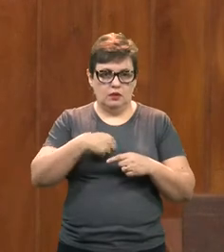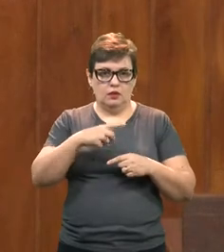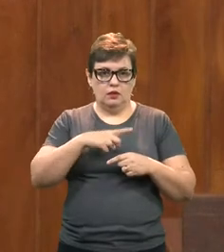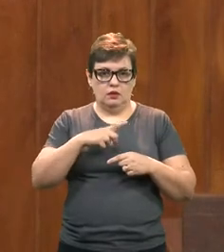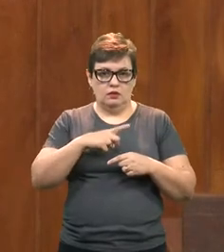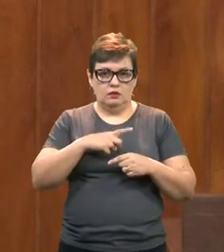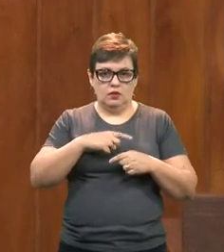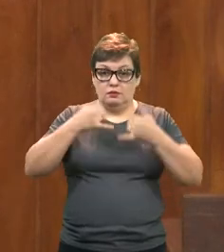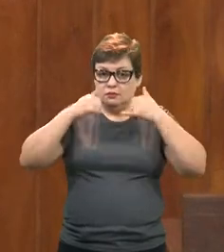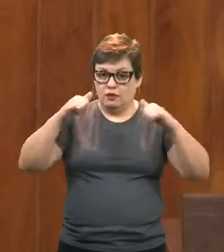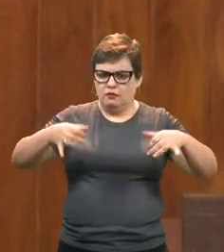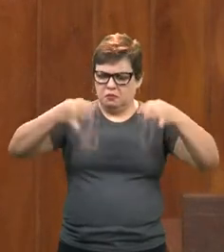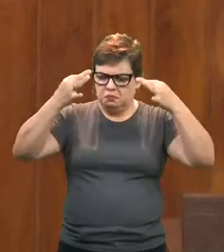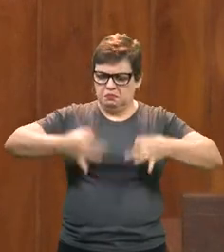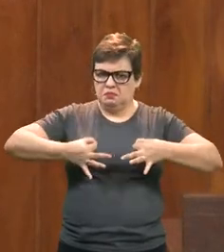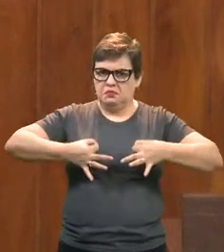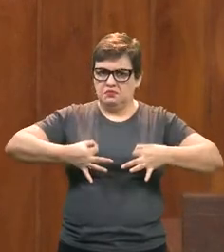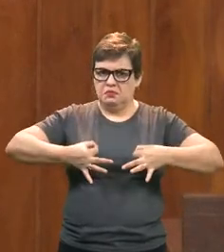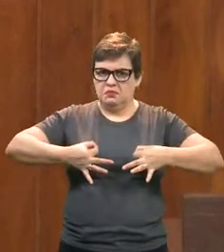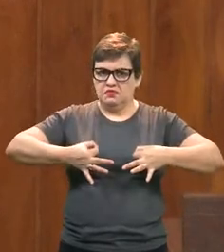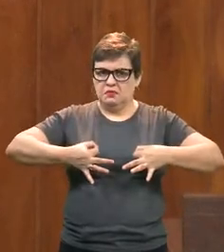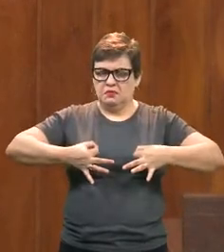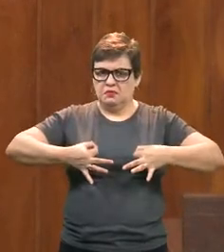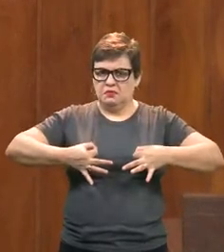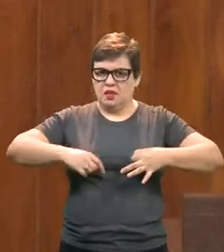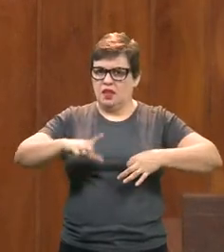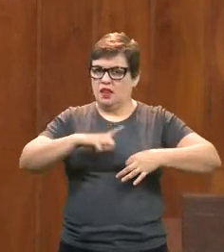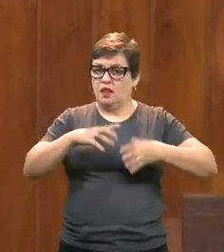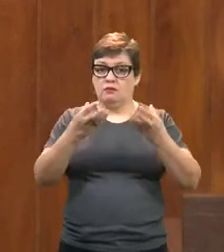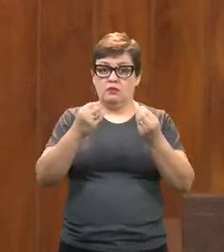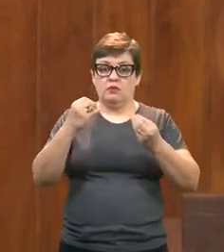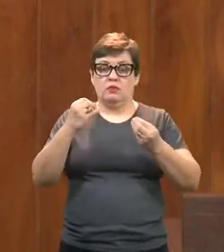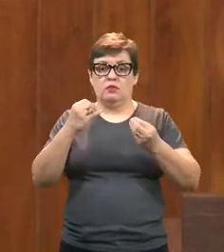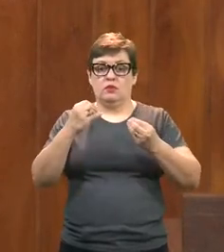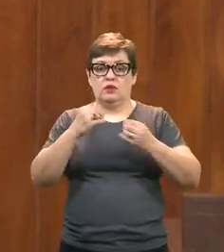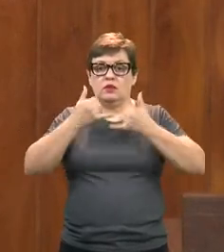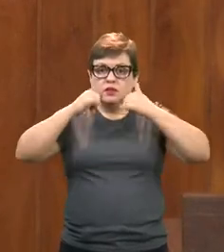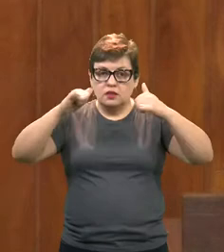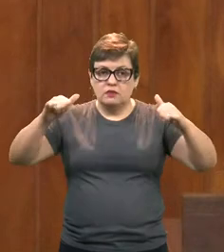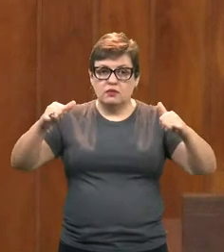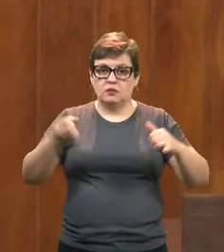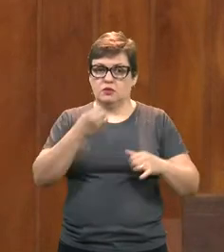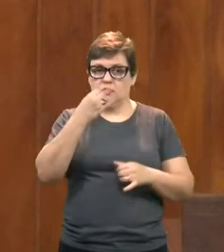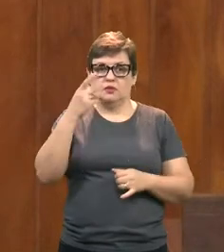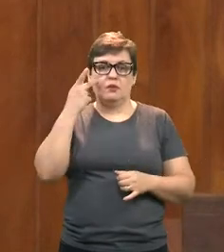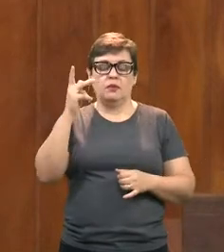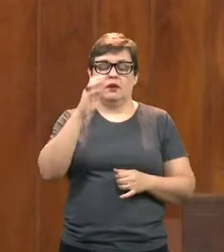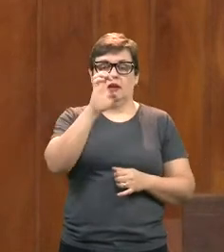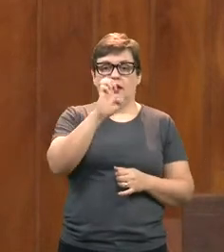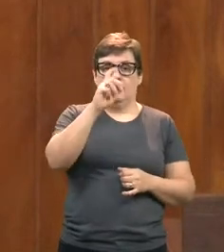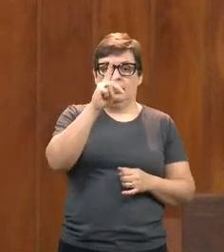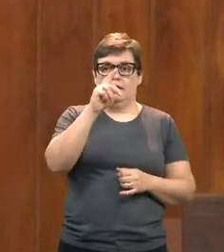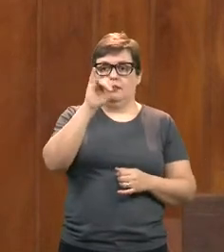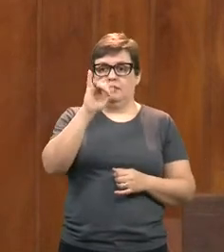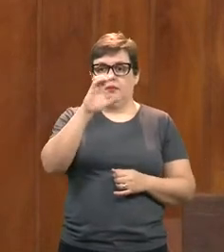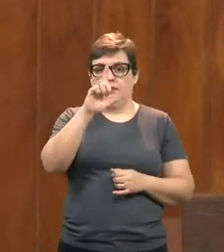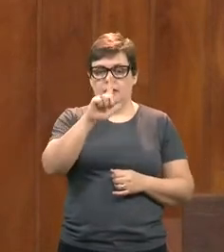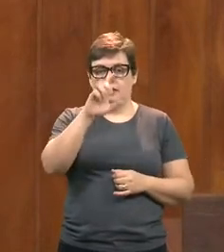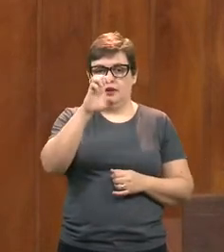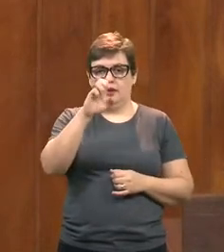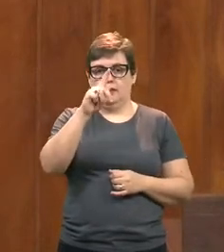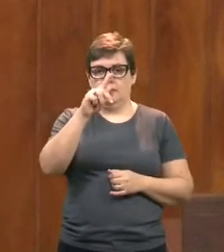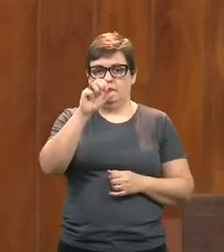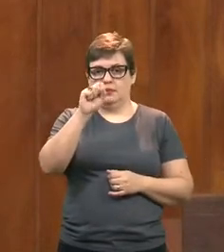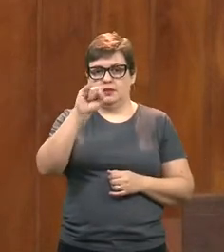solidada. Eu tenho uma gama de informação muito boa para epilepsia. Nós temos até um protocolo já para epilepsia